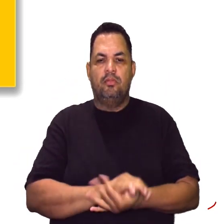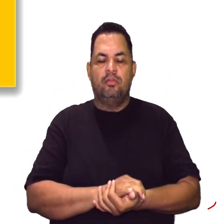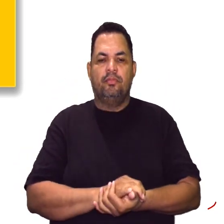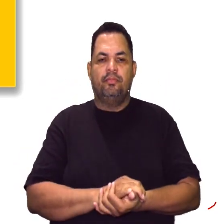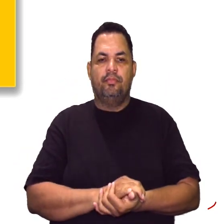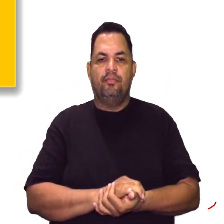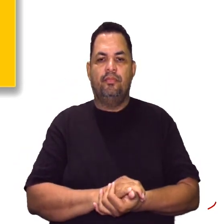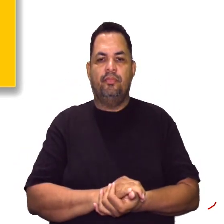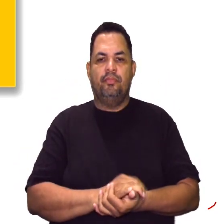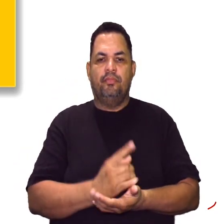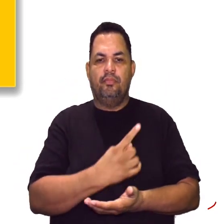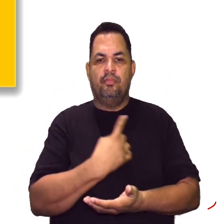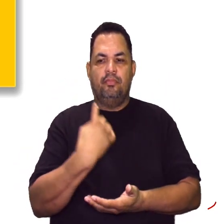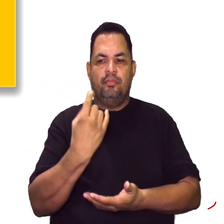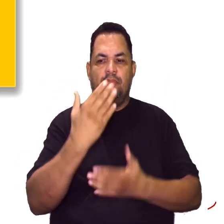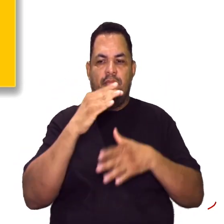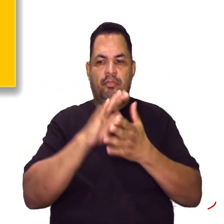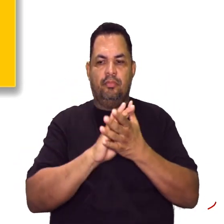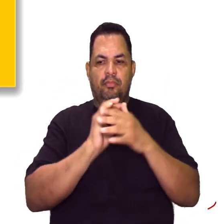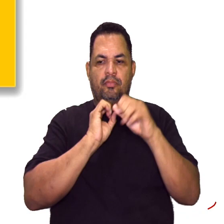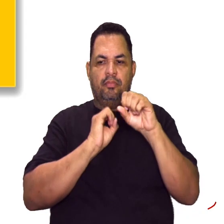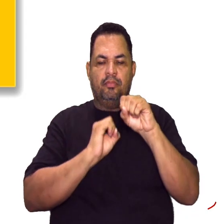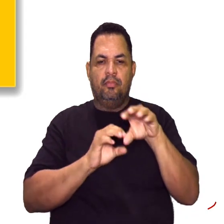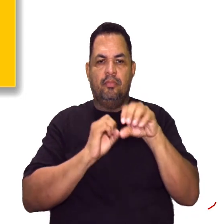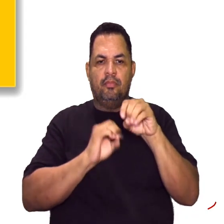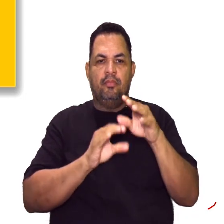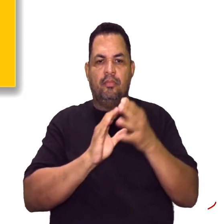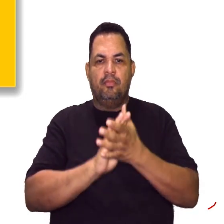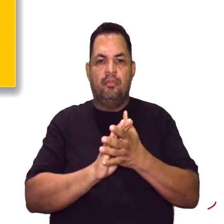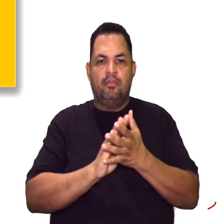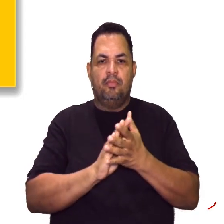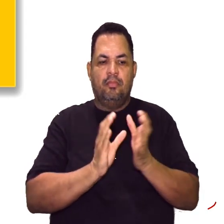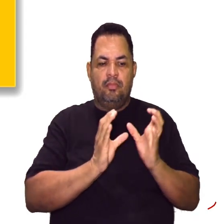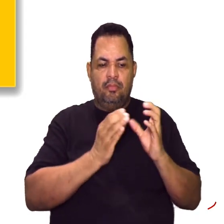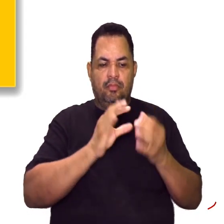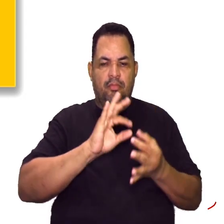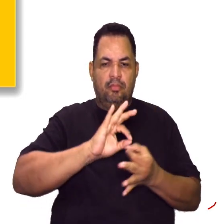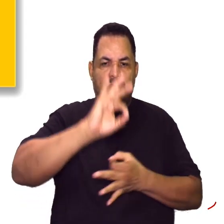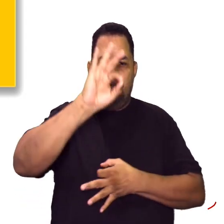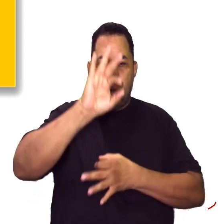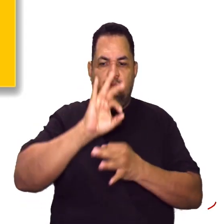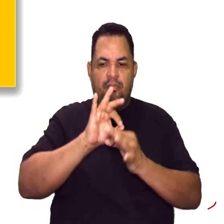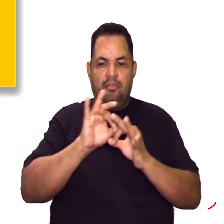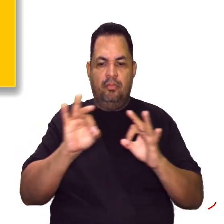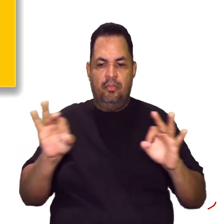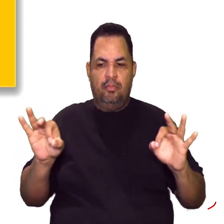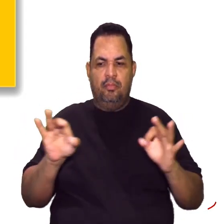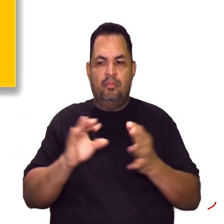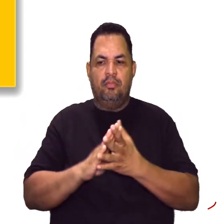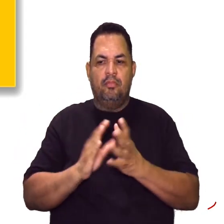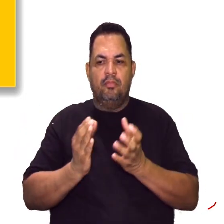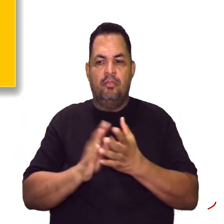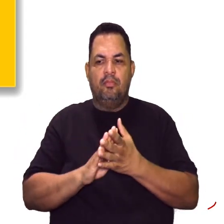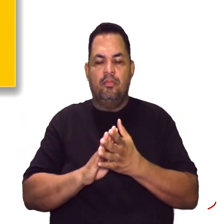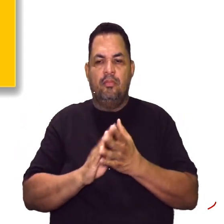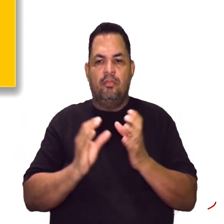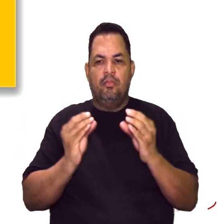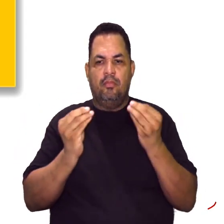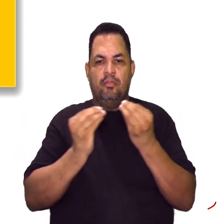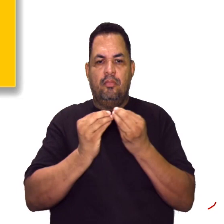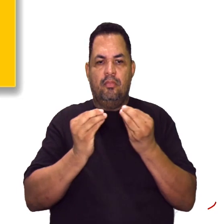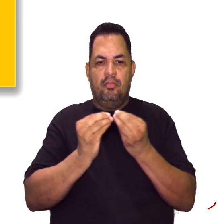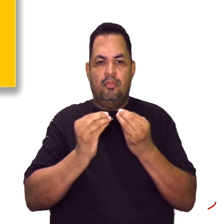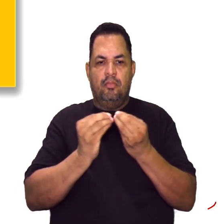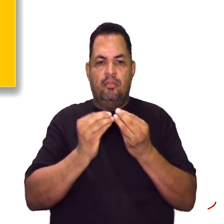parte 3, vamos trabalhar geometria molecular e também teoria da